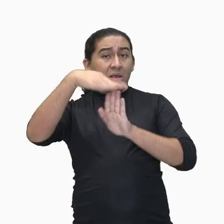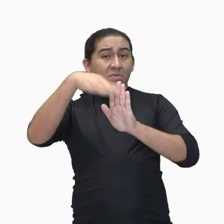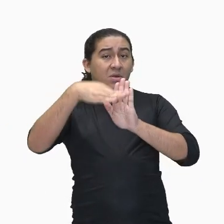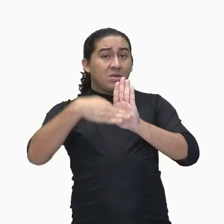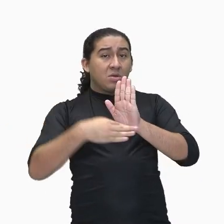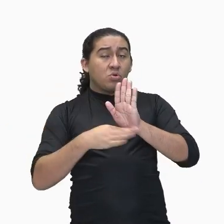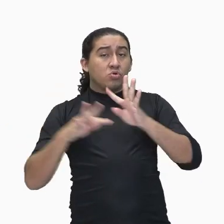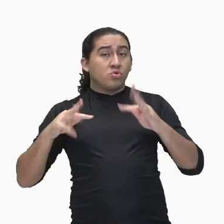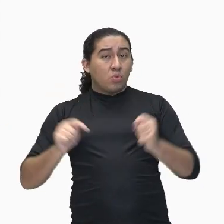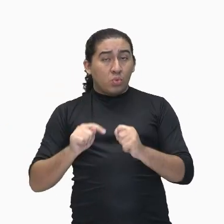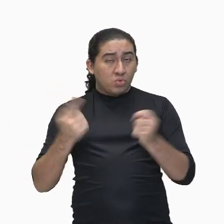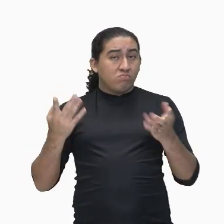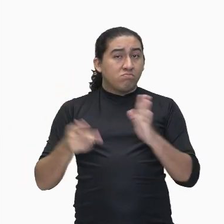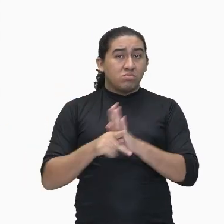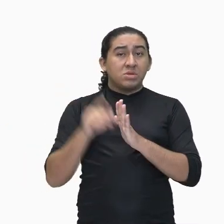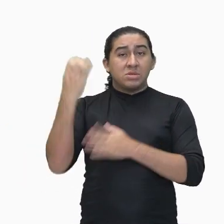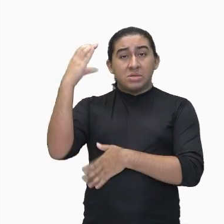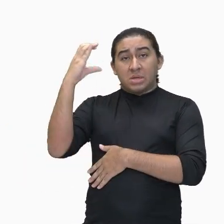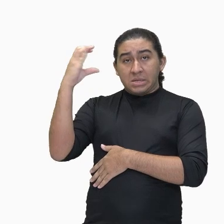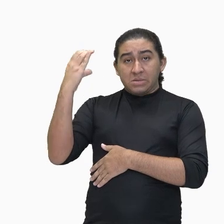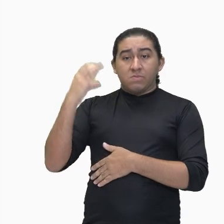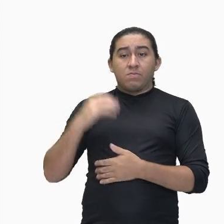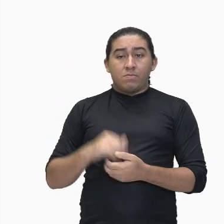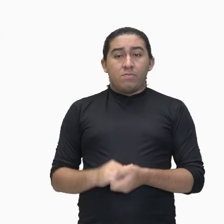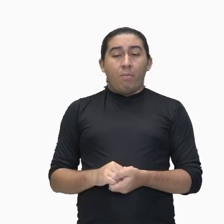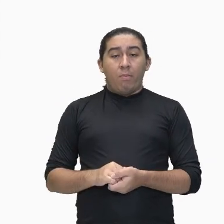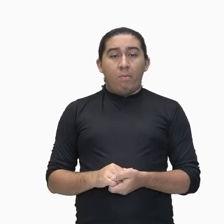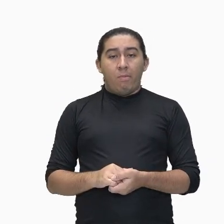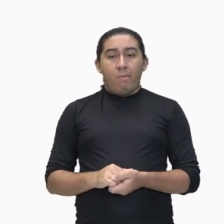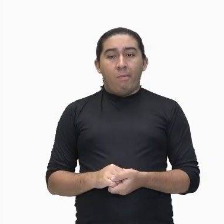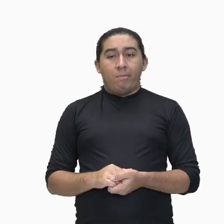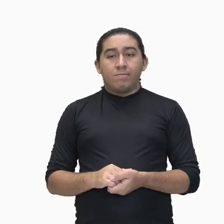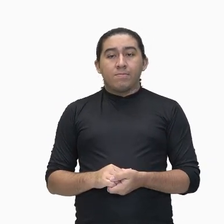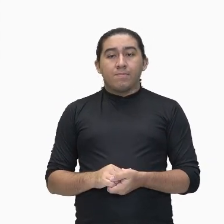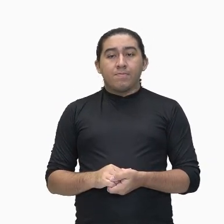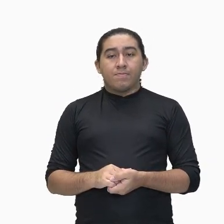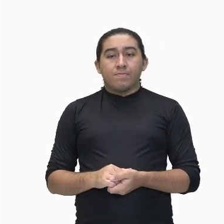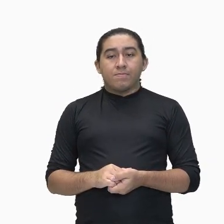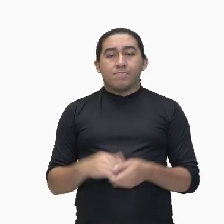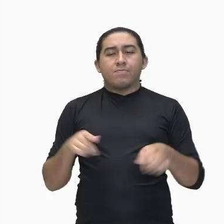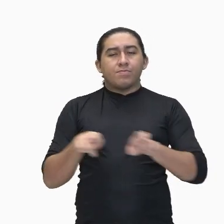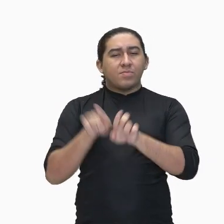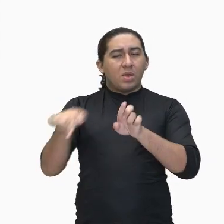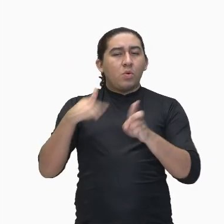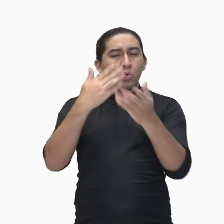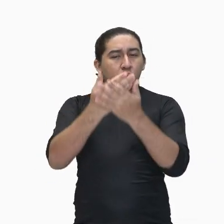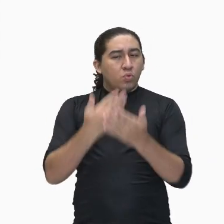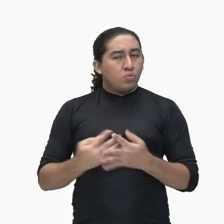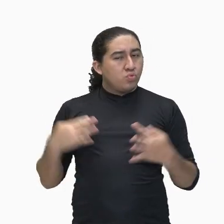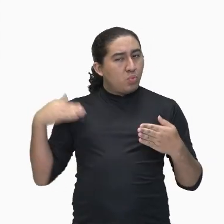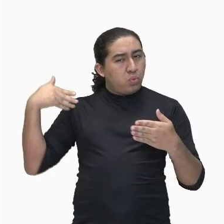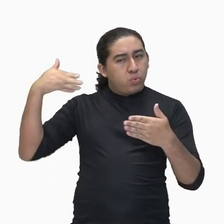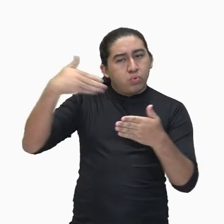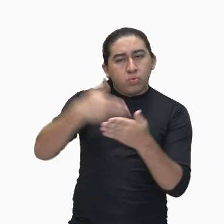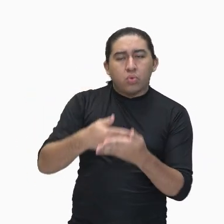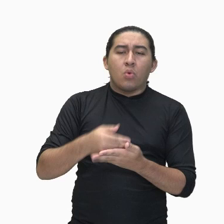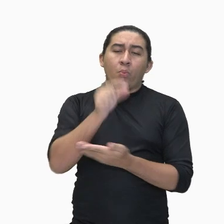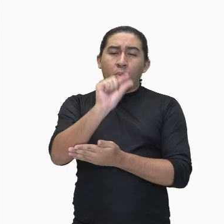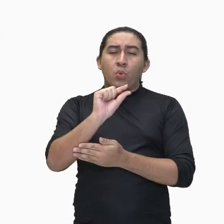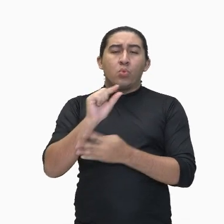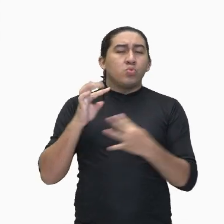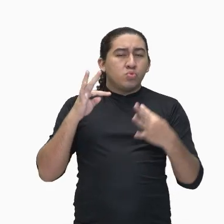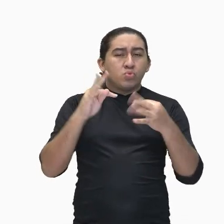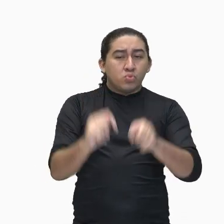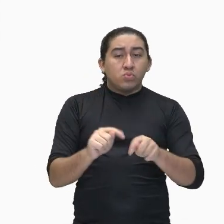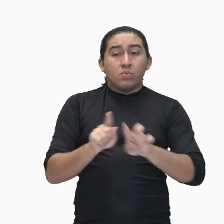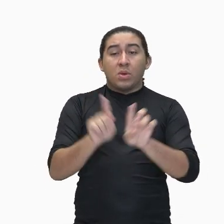conhecimentos ou das ciências. Então, ele estudou tudo, Aristóteles, um pouco de tudo. Mas